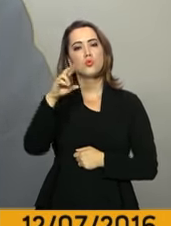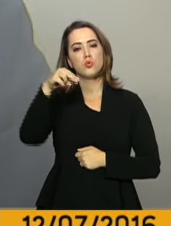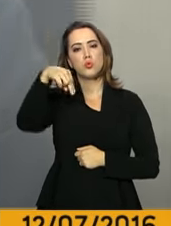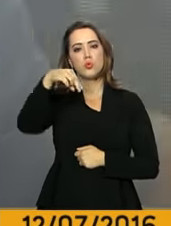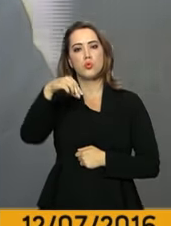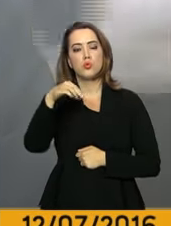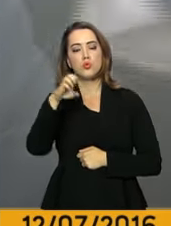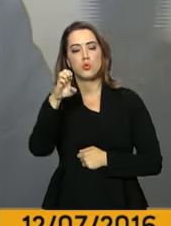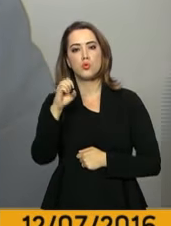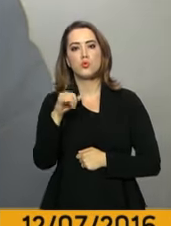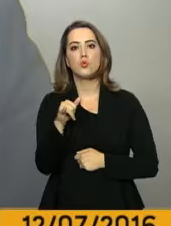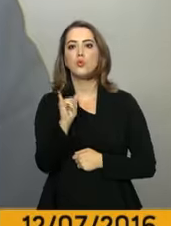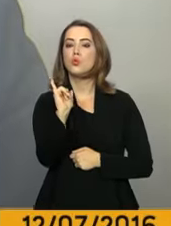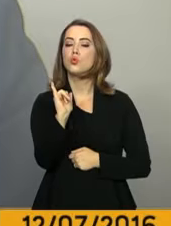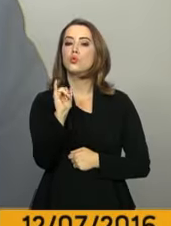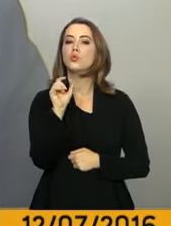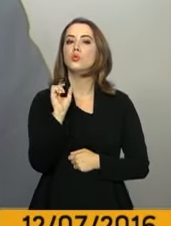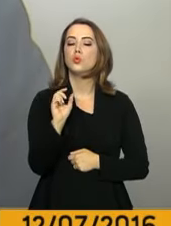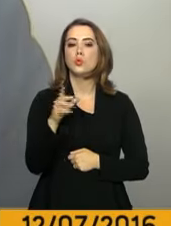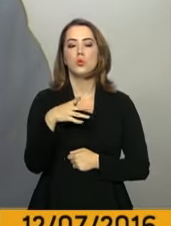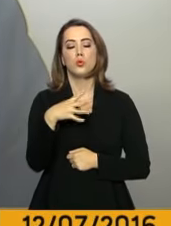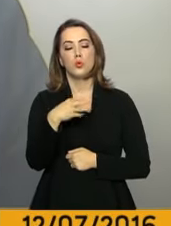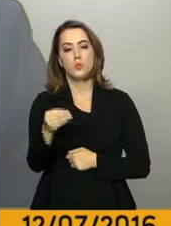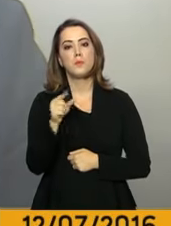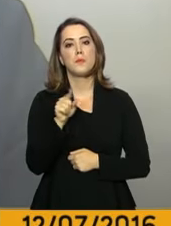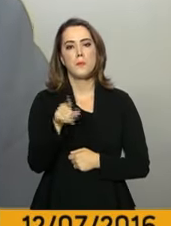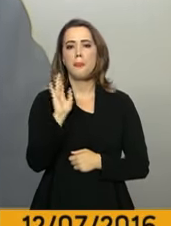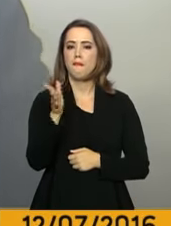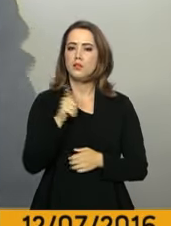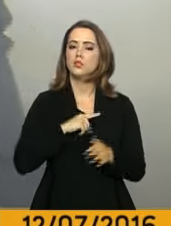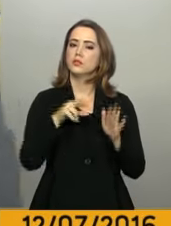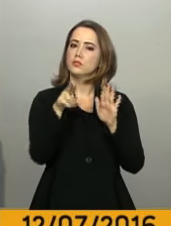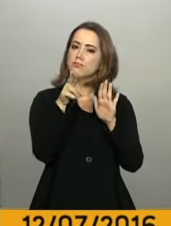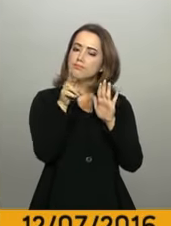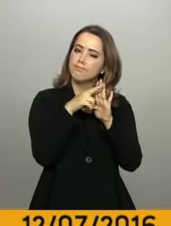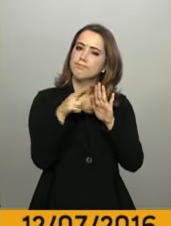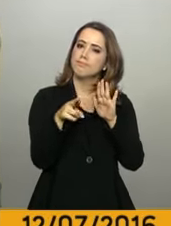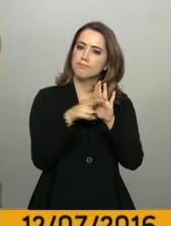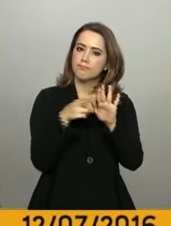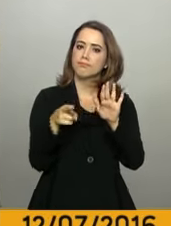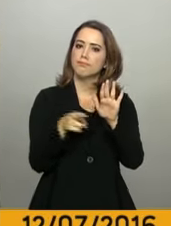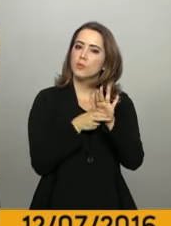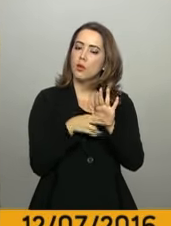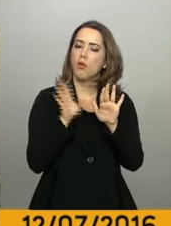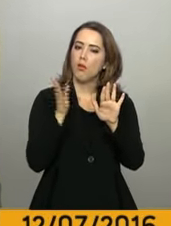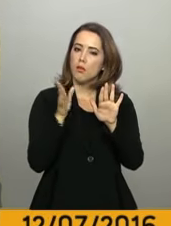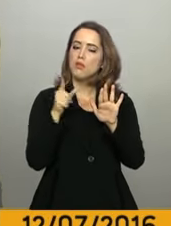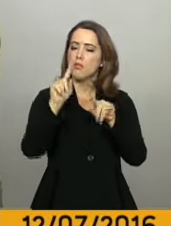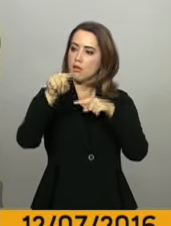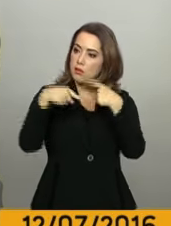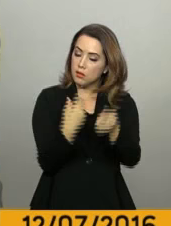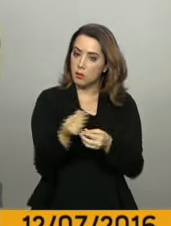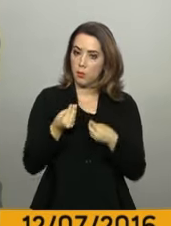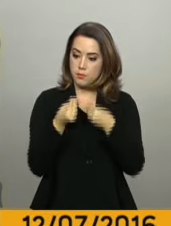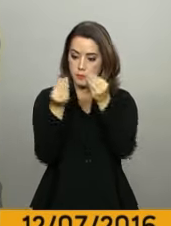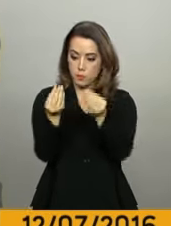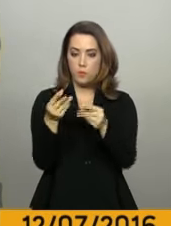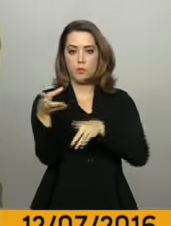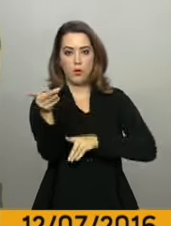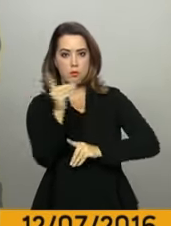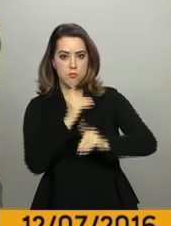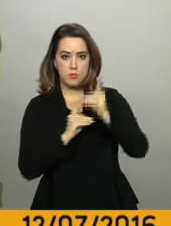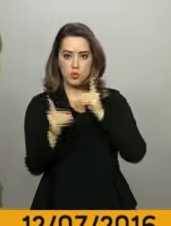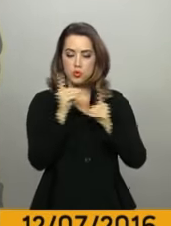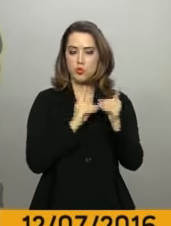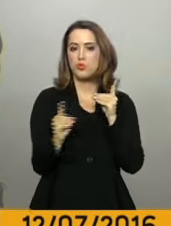está providenciando textos normativos certa e seguramente vai discutir com os senhores especialmente com o ministro blairo eu